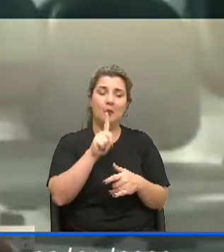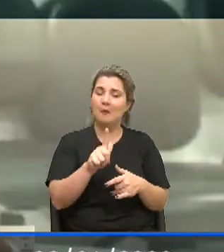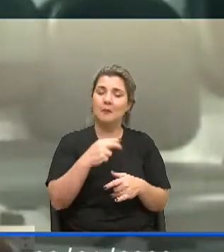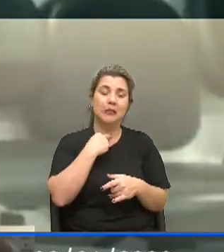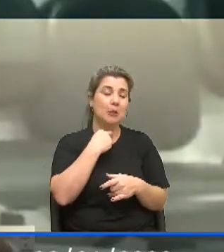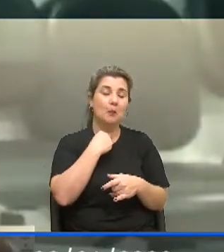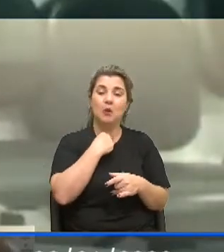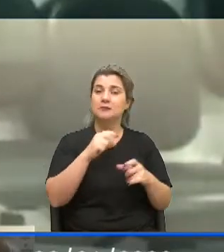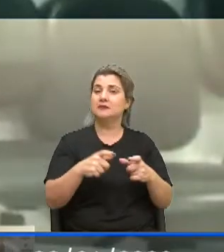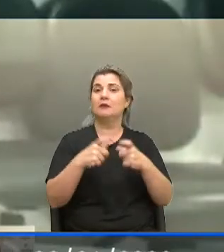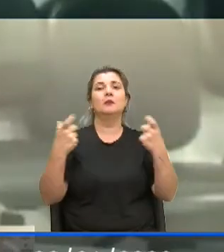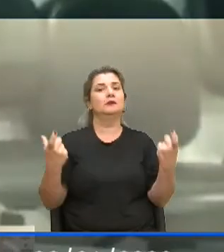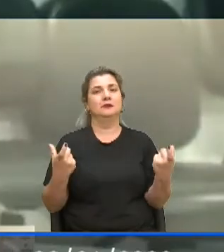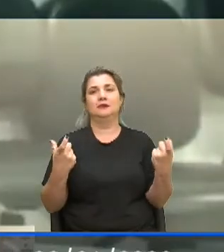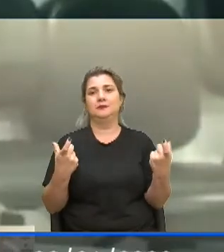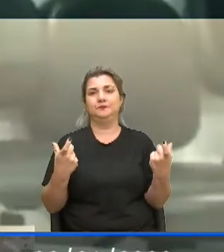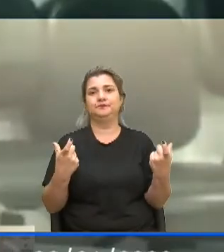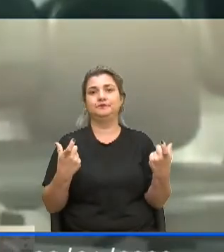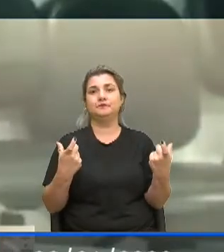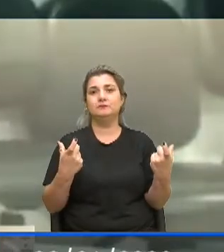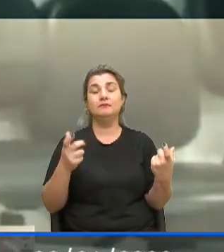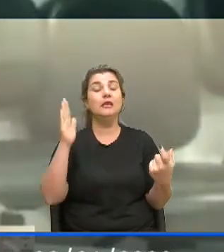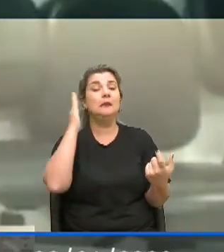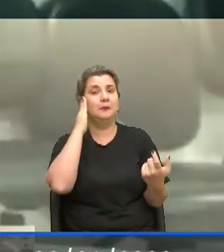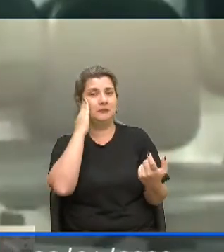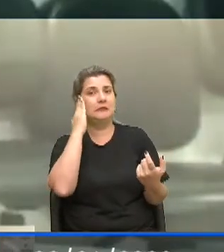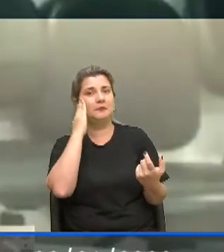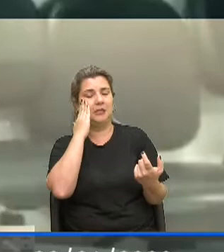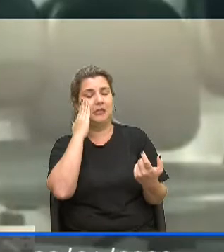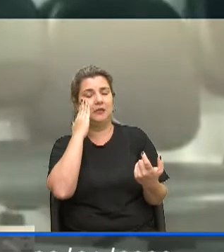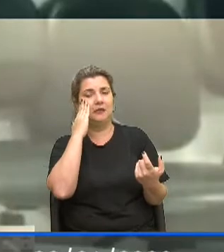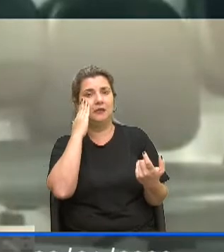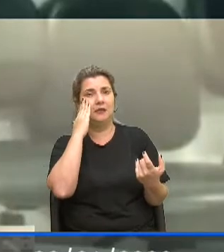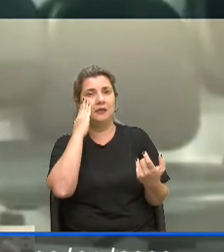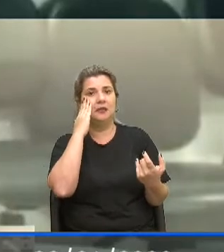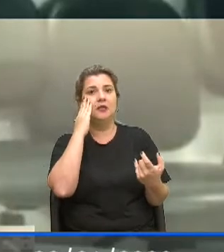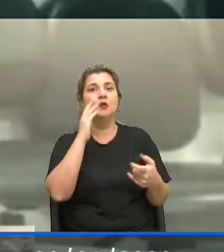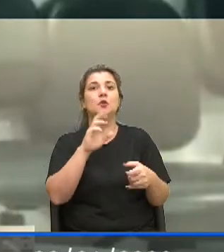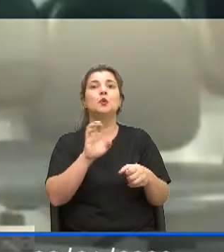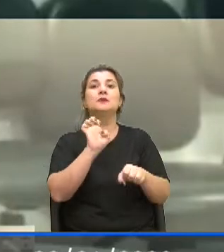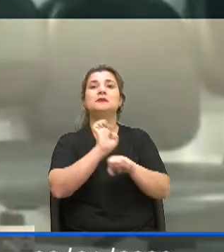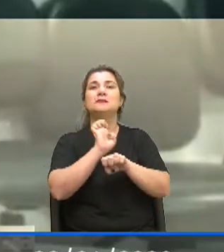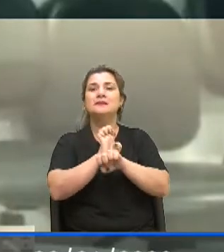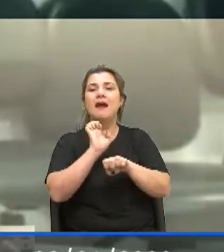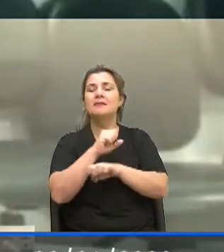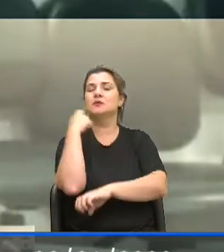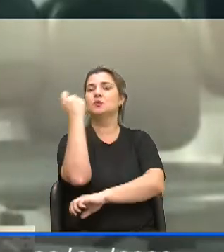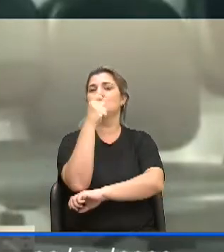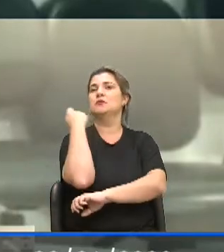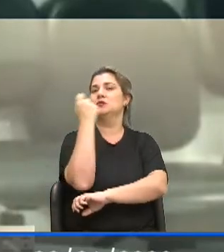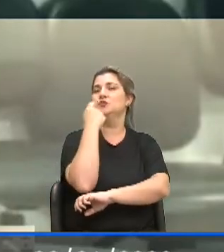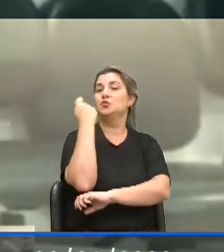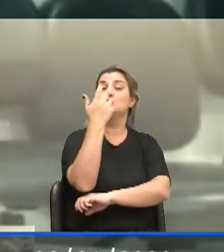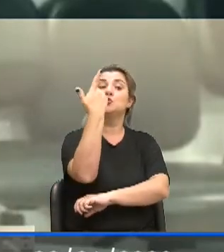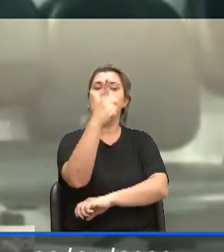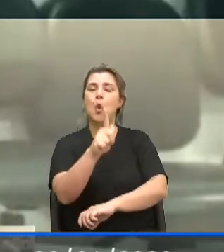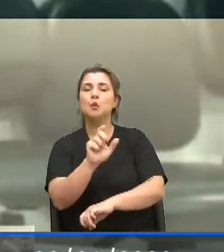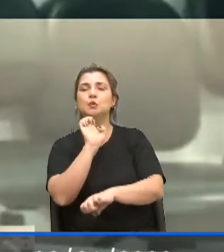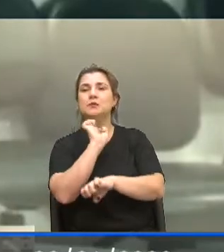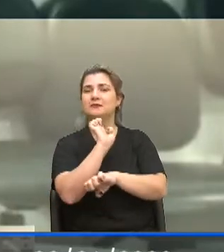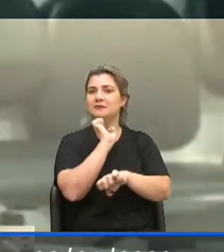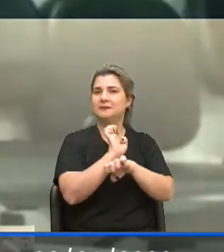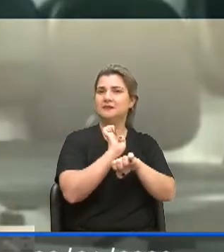vocês saberem, o Estado do Rio Grande do Sul, assim como os demais estados brasileiros, está recebendo quantitativos de vacinas